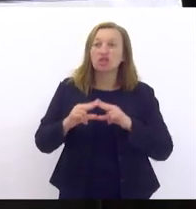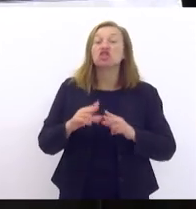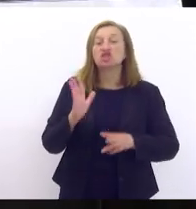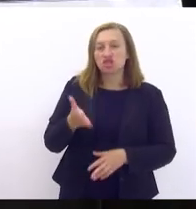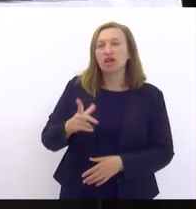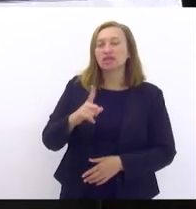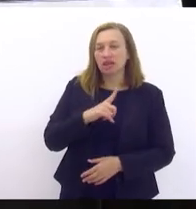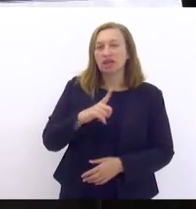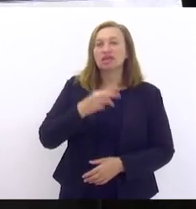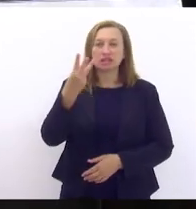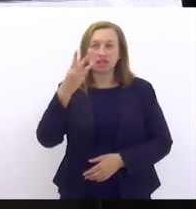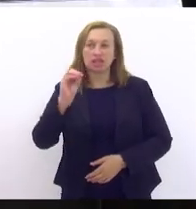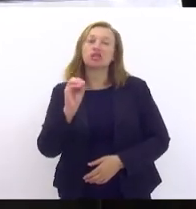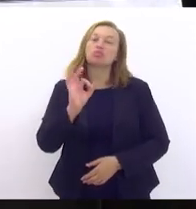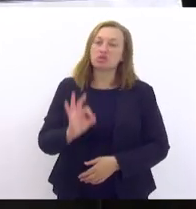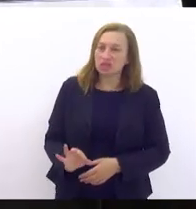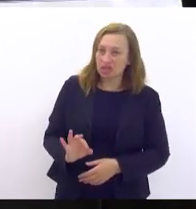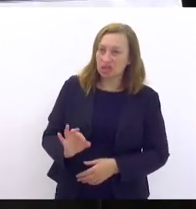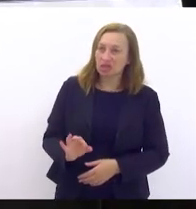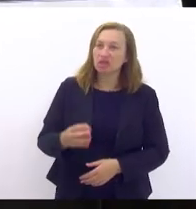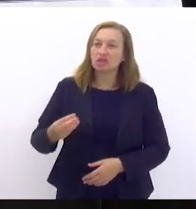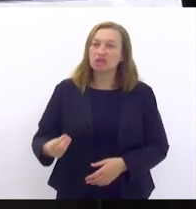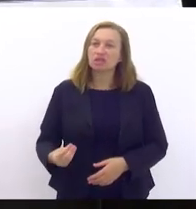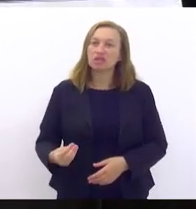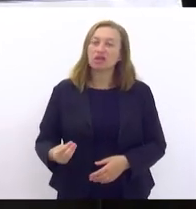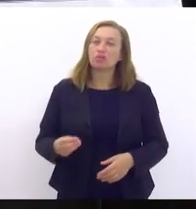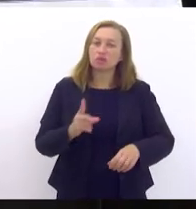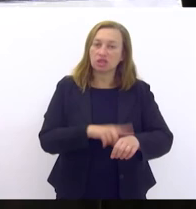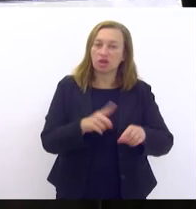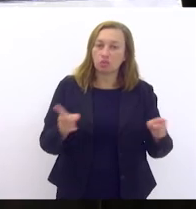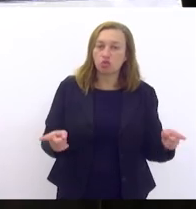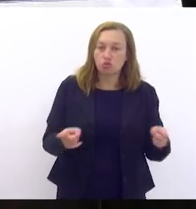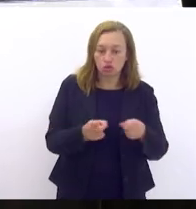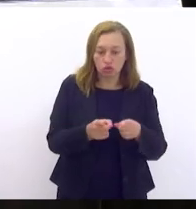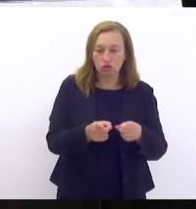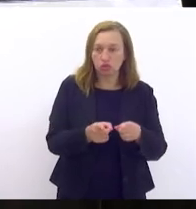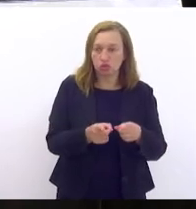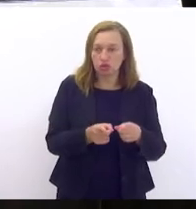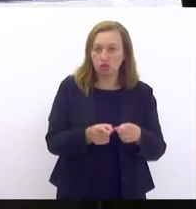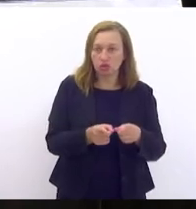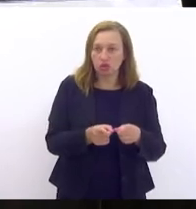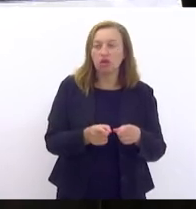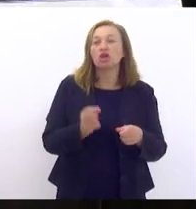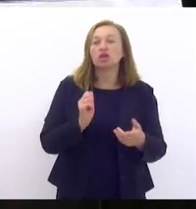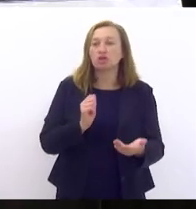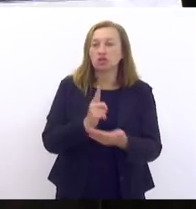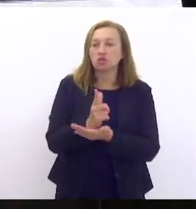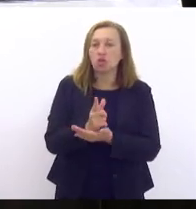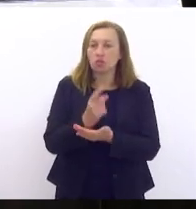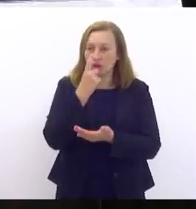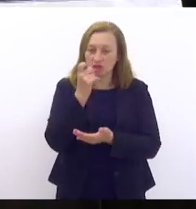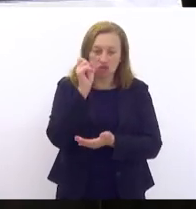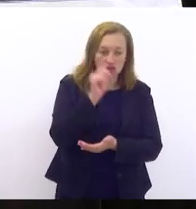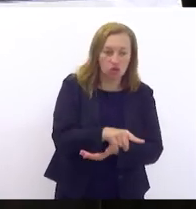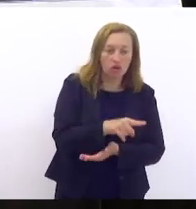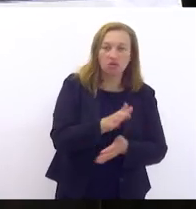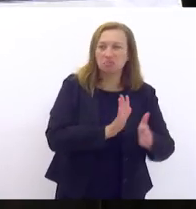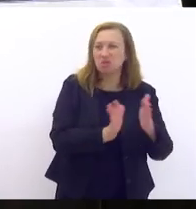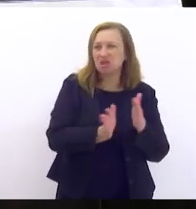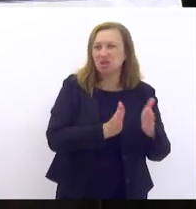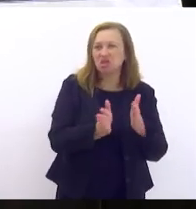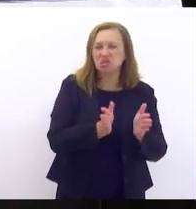30% daquilo que tem uma vida útil curta que aquilo que a gente compra e descarta num Prazo